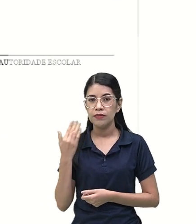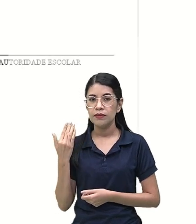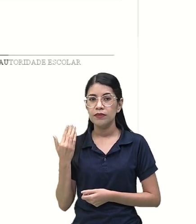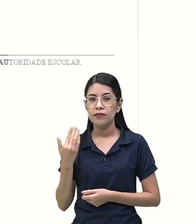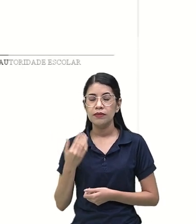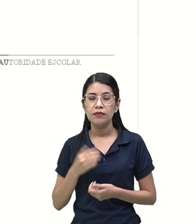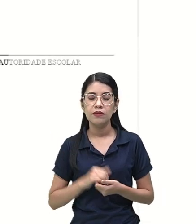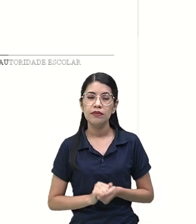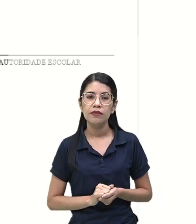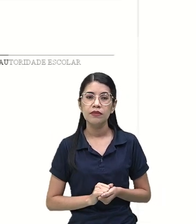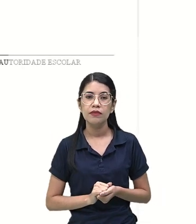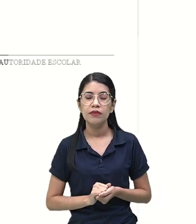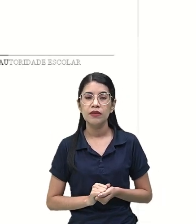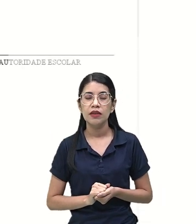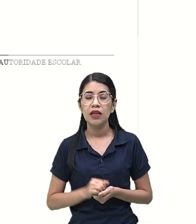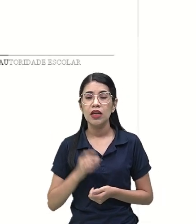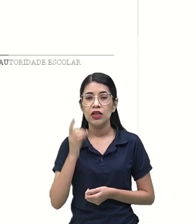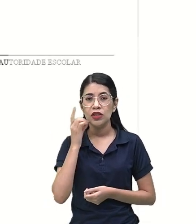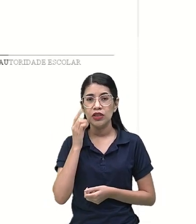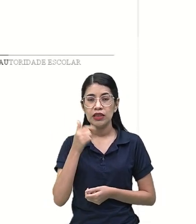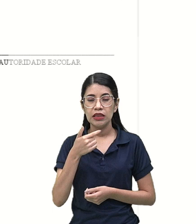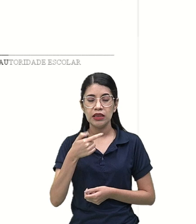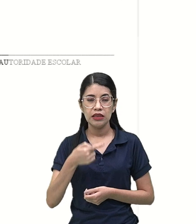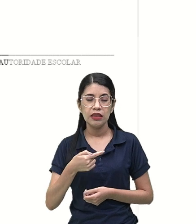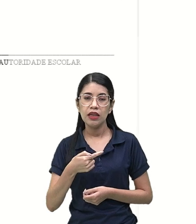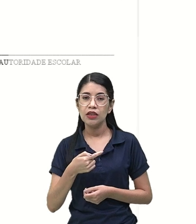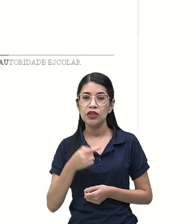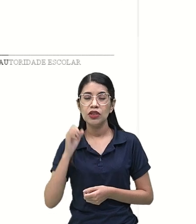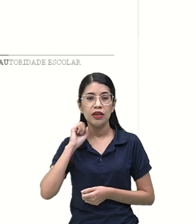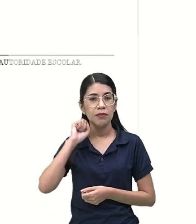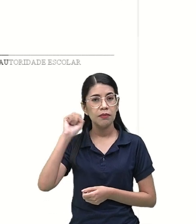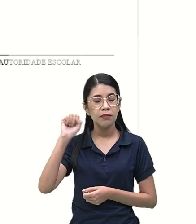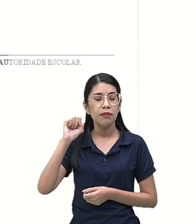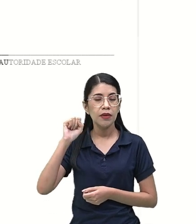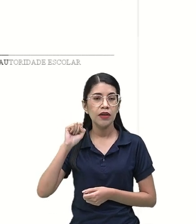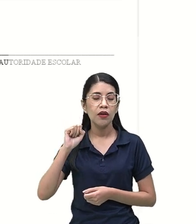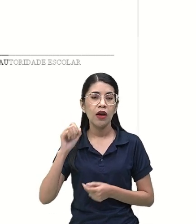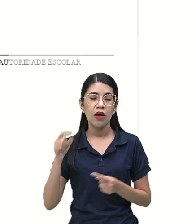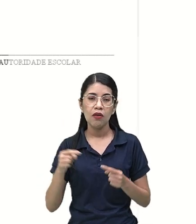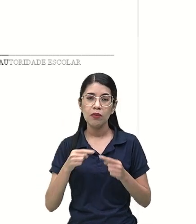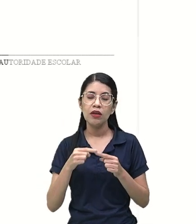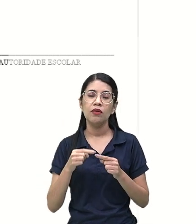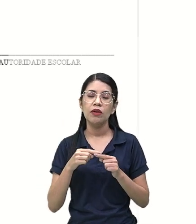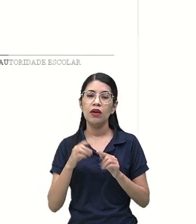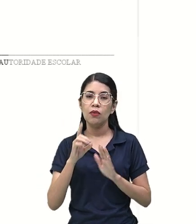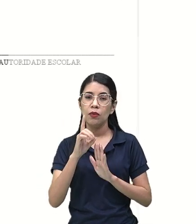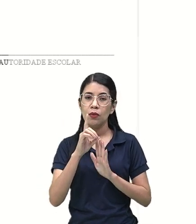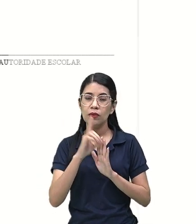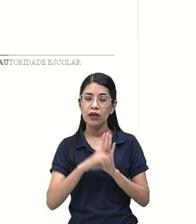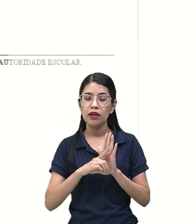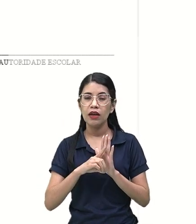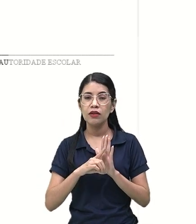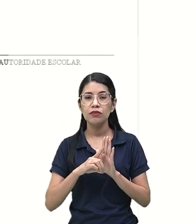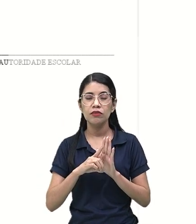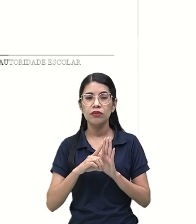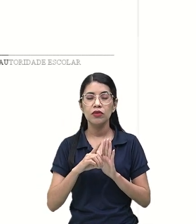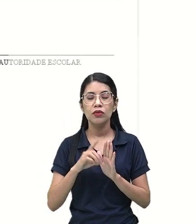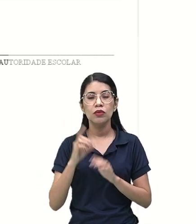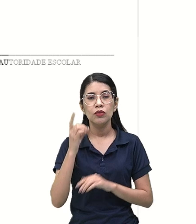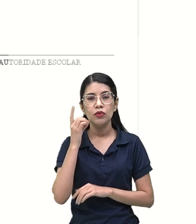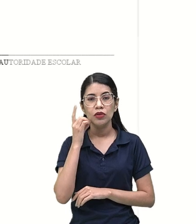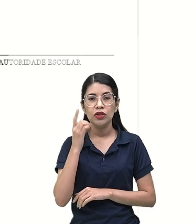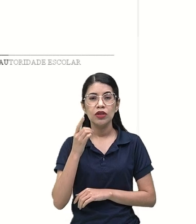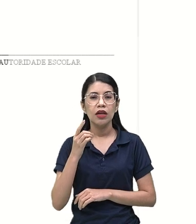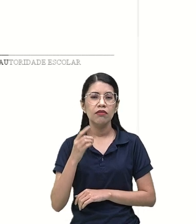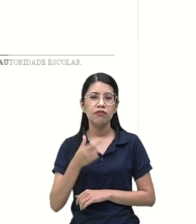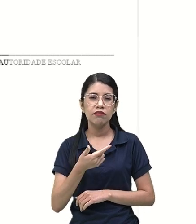só, 17 de abril foi decretado ponto facultativo, conforme decreto de 9 de abril de 2025. A aula